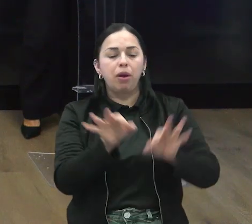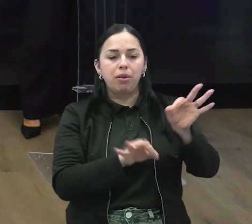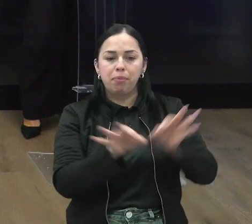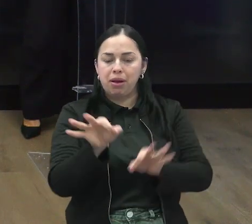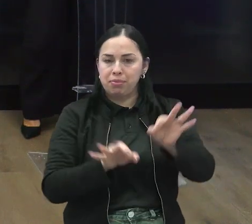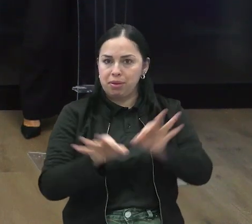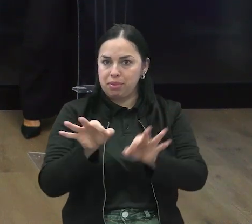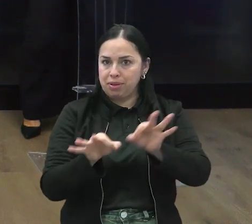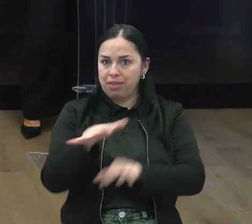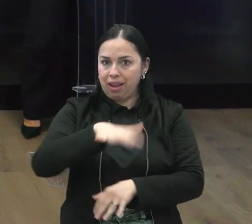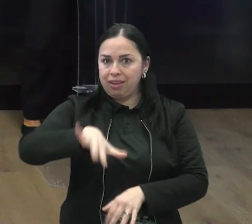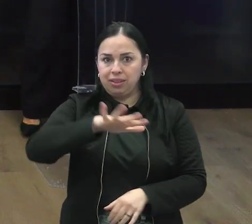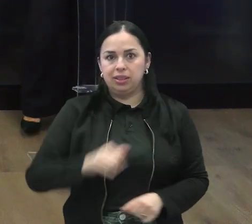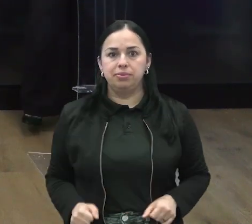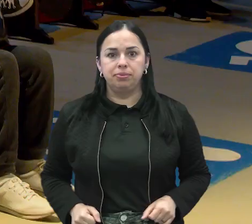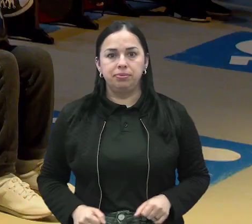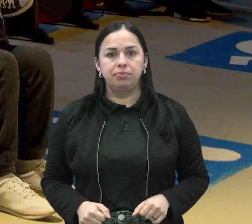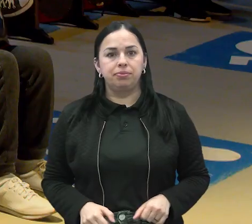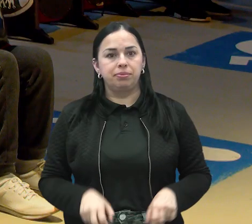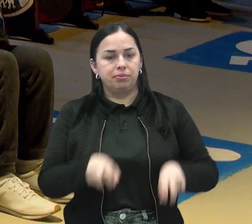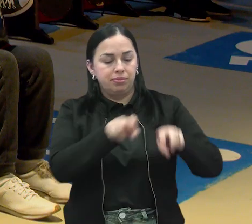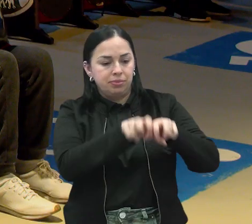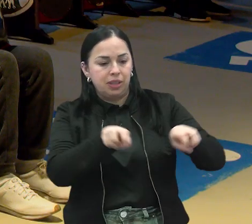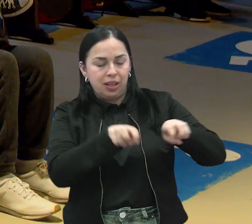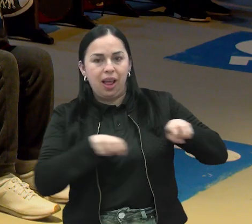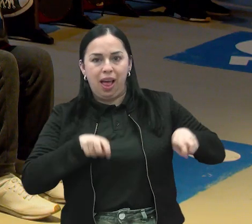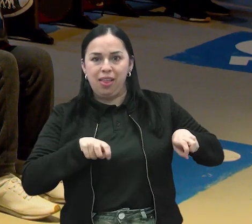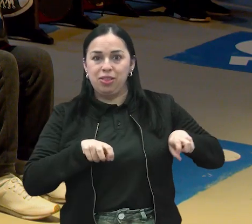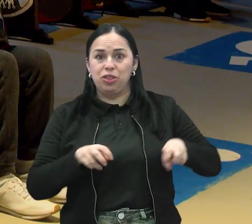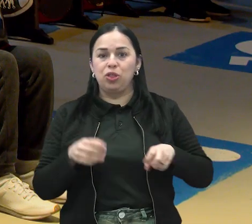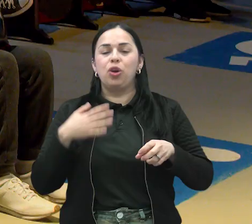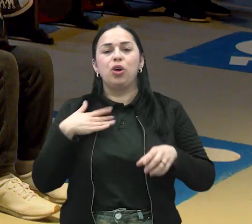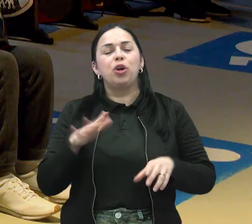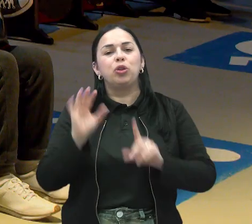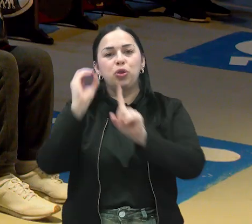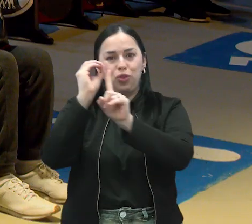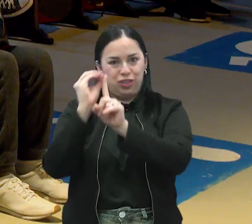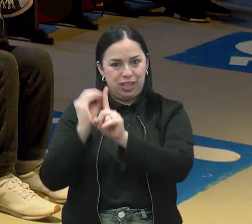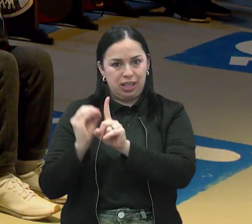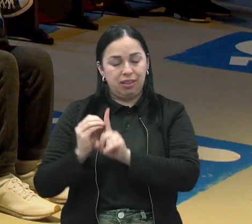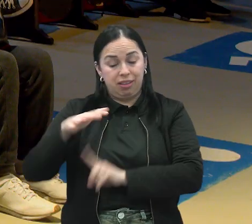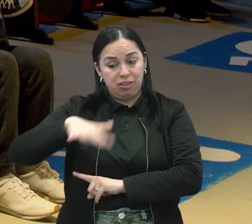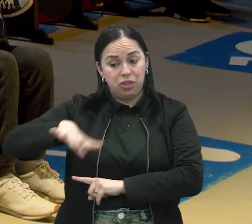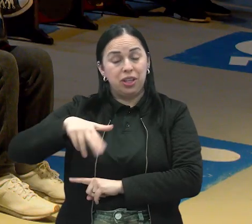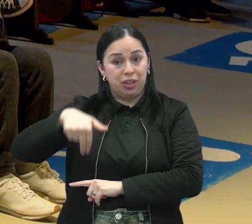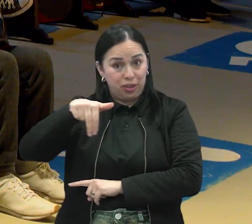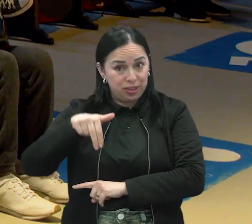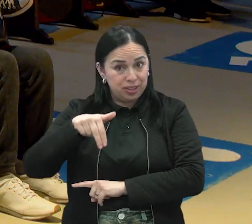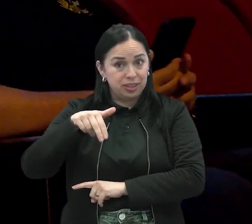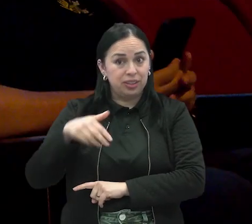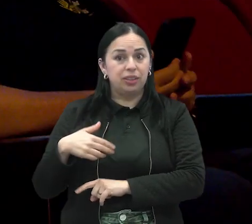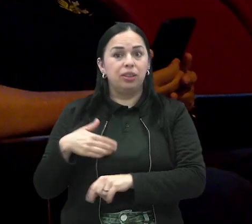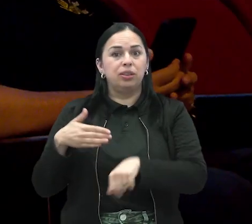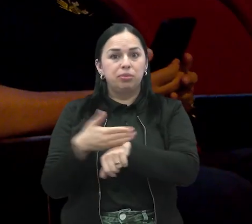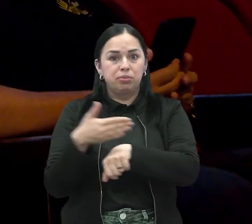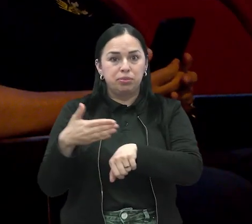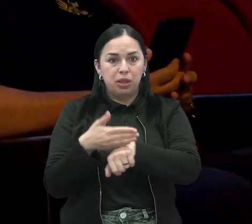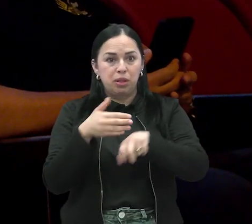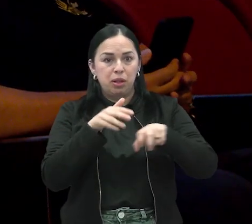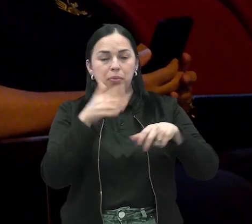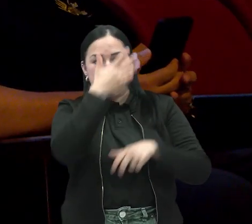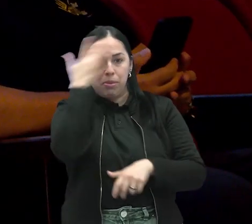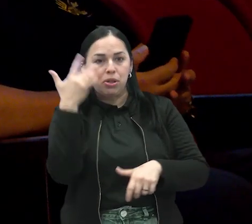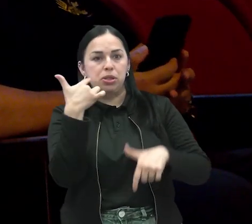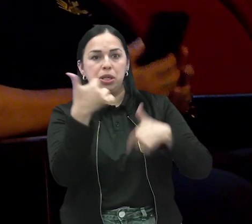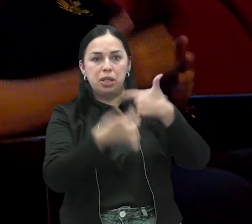do Plano Municipal de Cultura. Cadeiras do Cine Santana, na zona norte de São José dos Campos, ocupadas